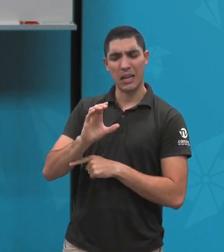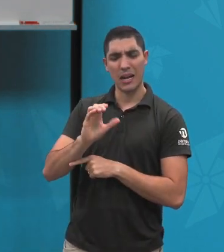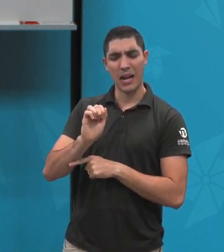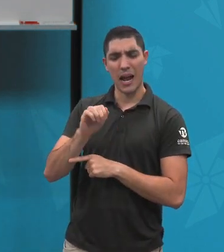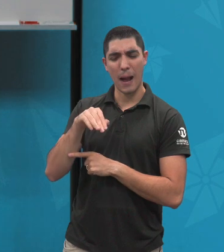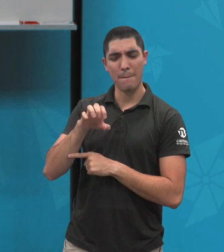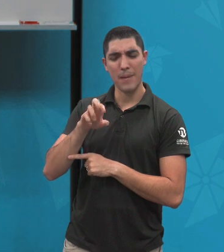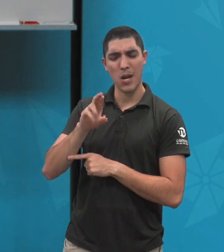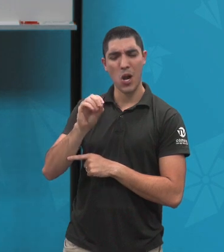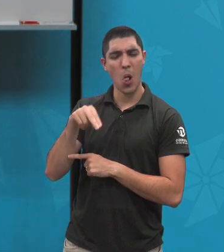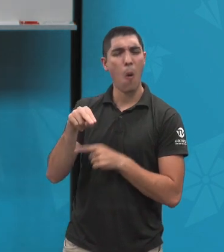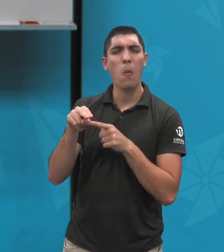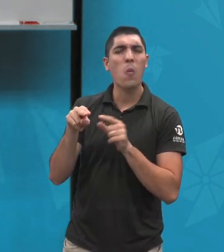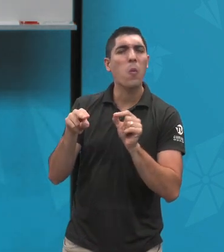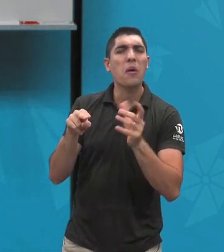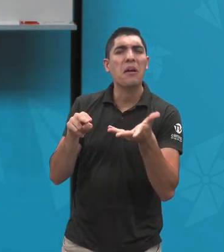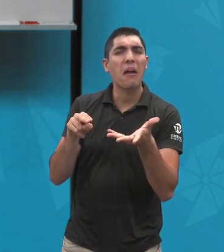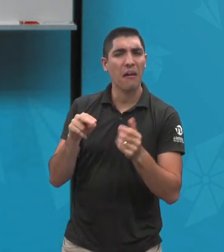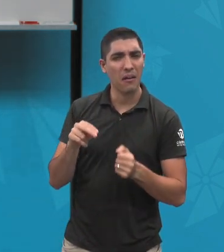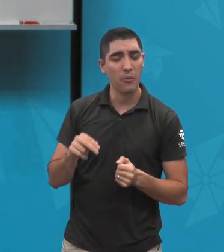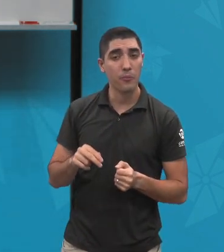perceber onde eu quero chegar.